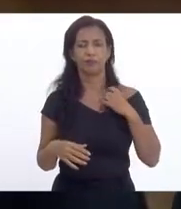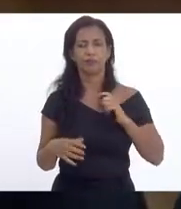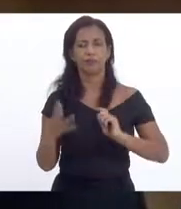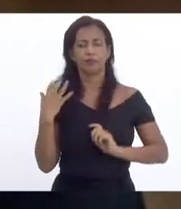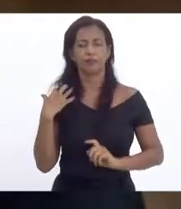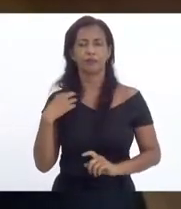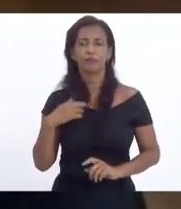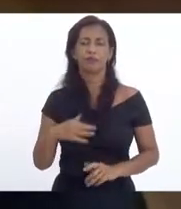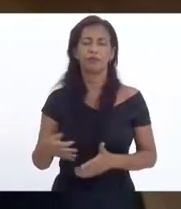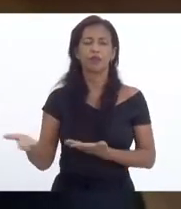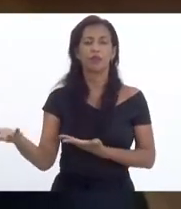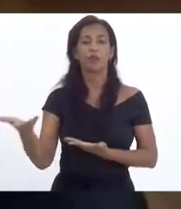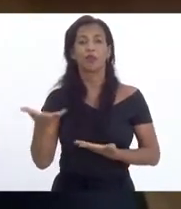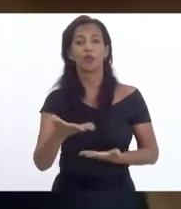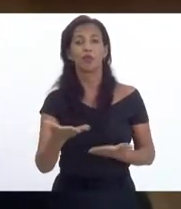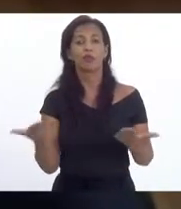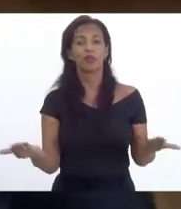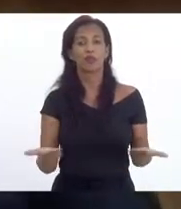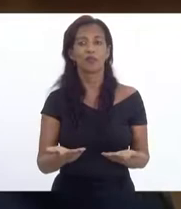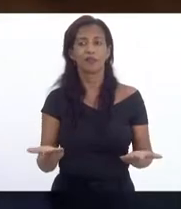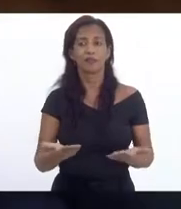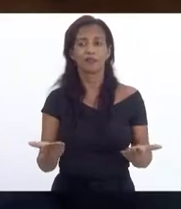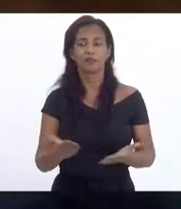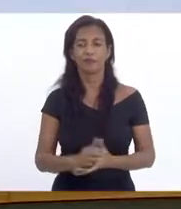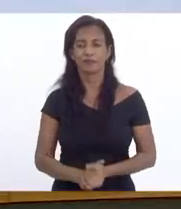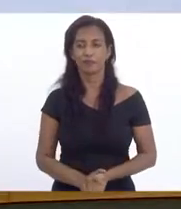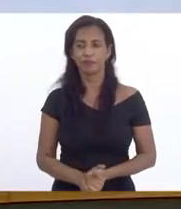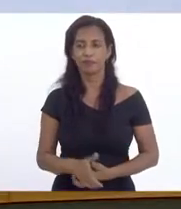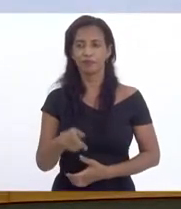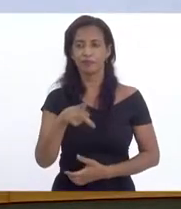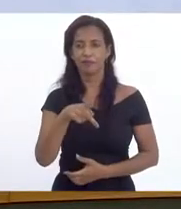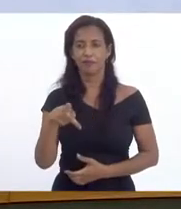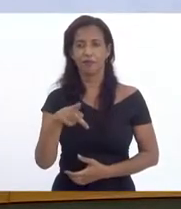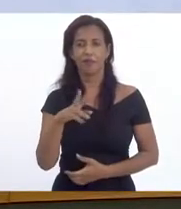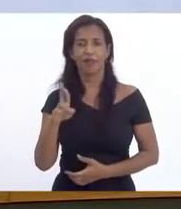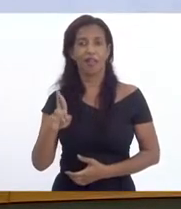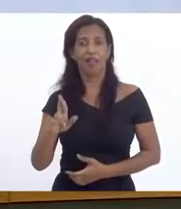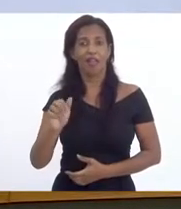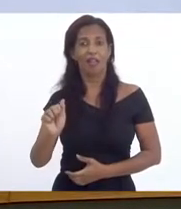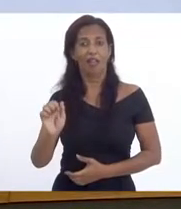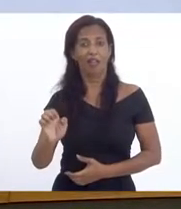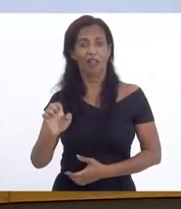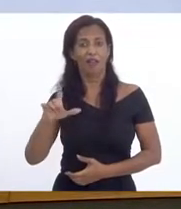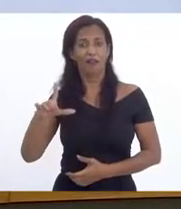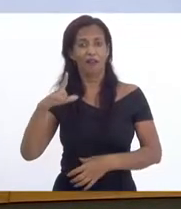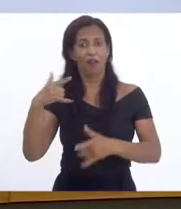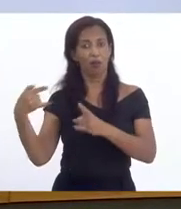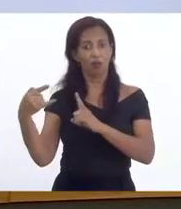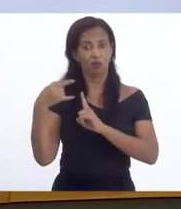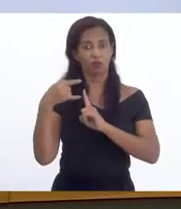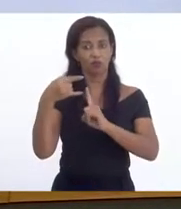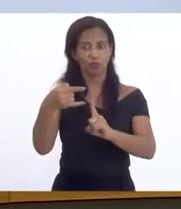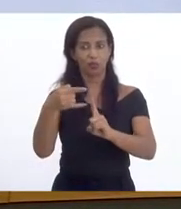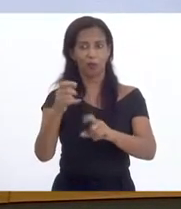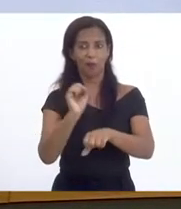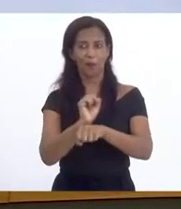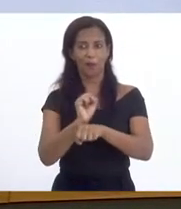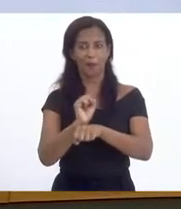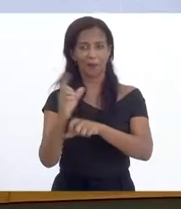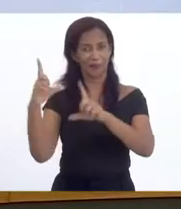Eu vou passar a palavra agora ao professor Rafael Almada, que está virtualmente. Espera aí que nós vamos tirar uma foto,